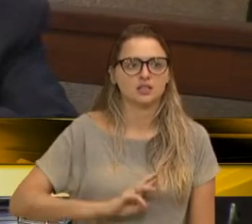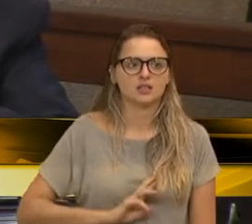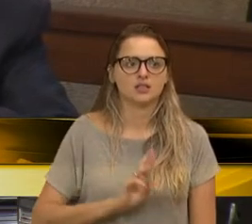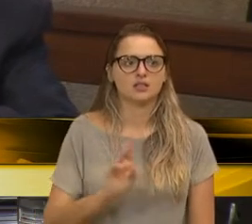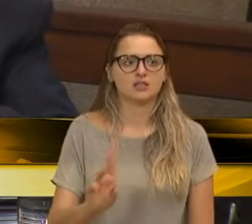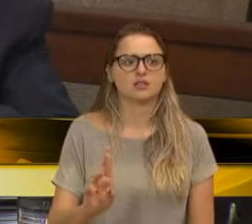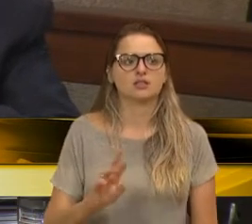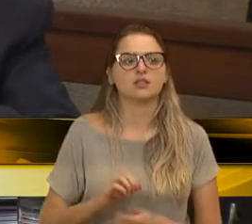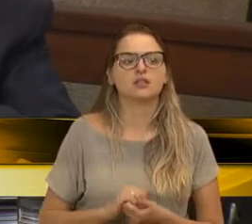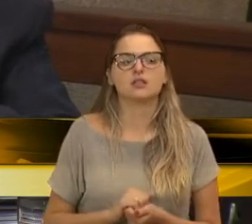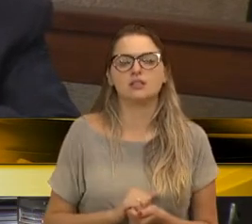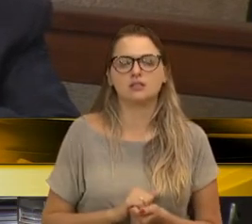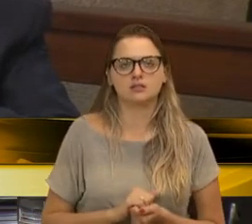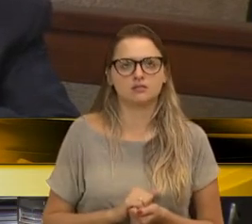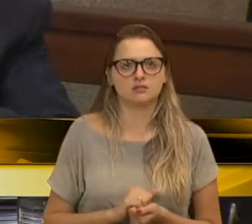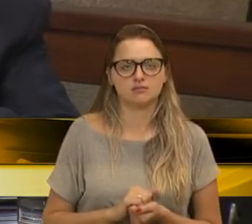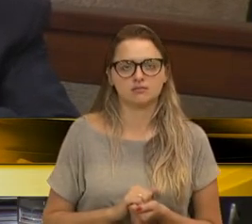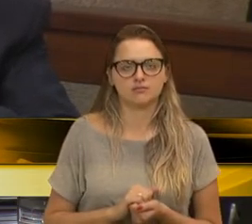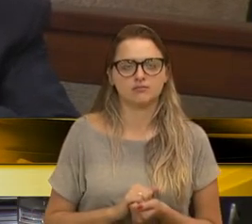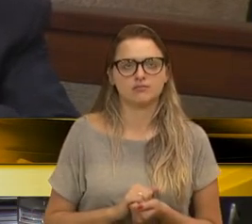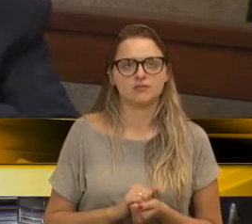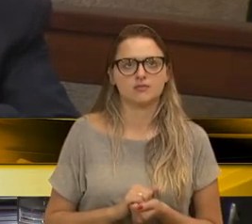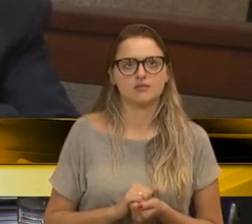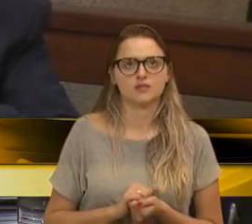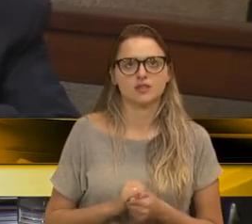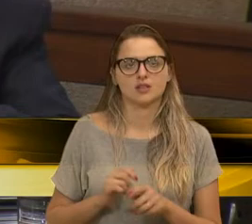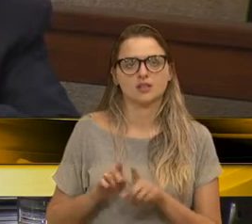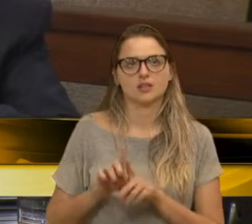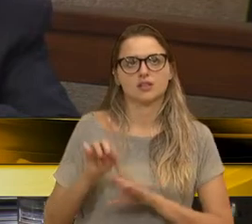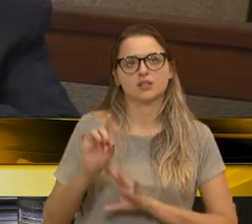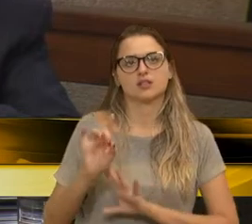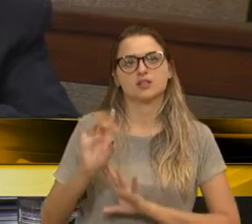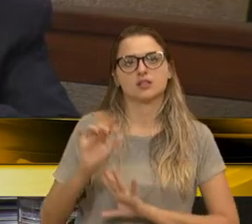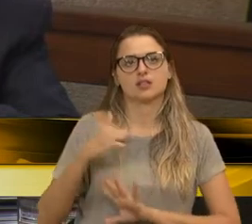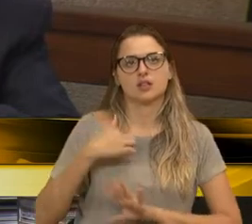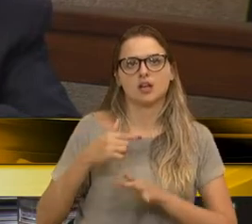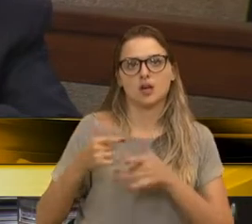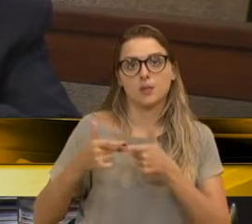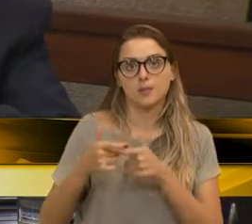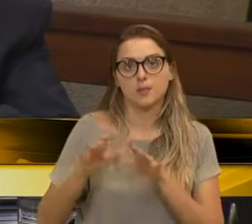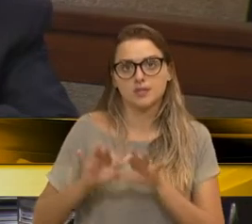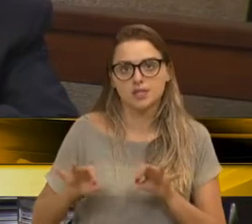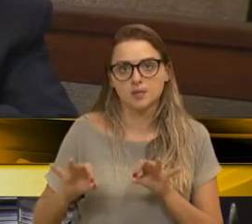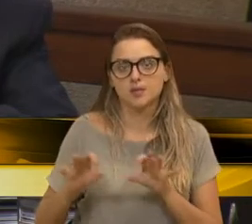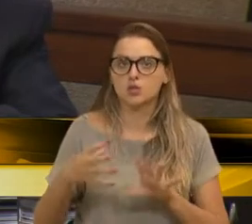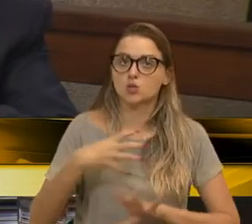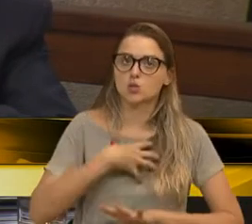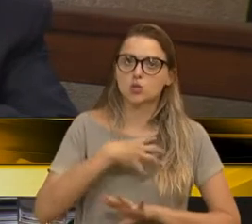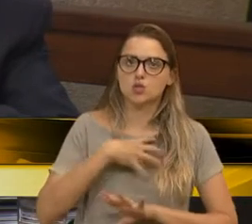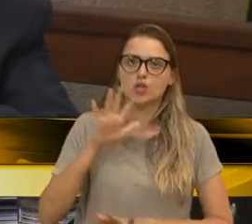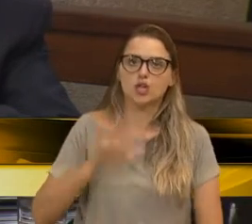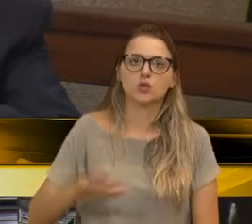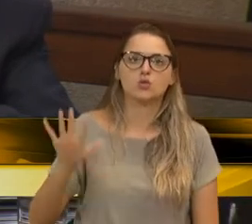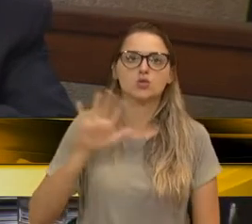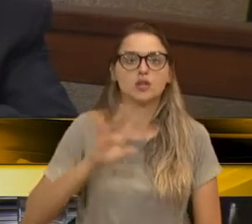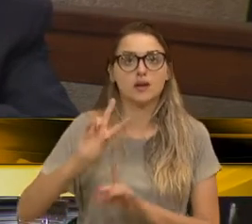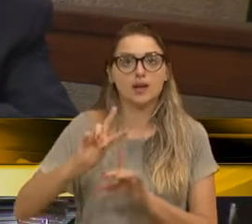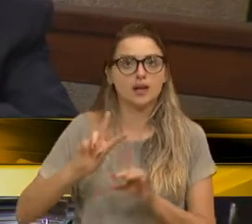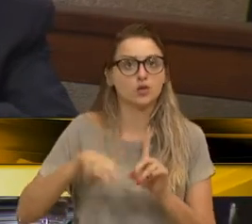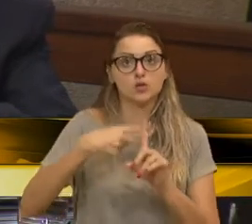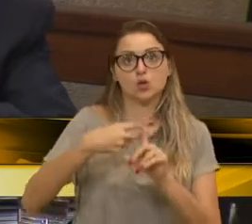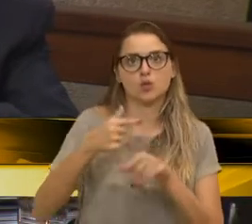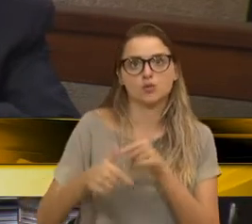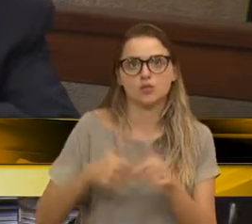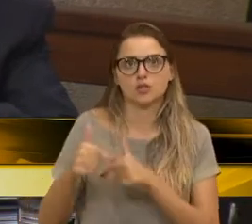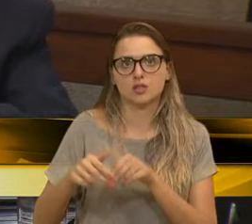saldo. E quanto à pequena propriedade na área rural, a mulher, de um modo geral, ela cumpre dupla jornada. Na área rural,